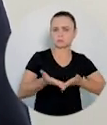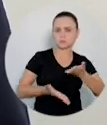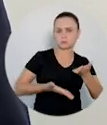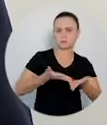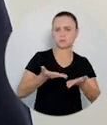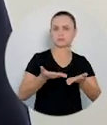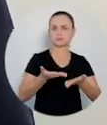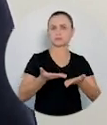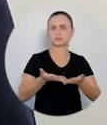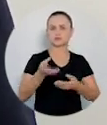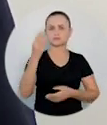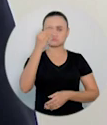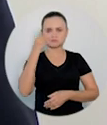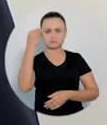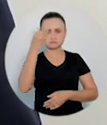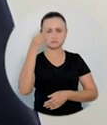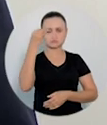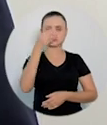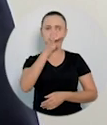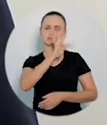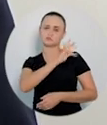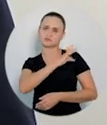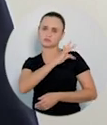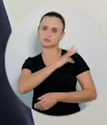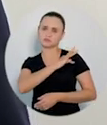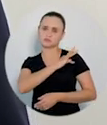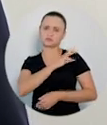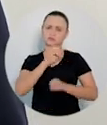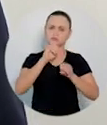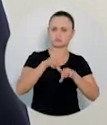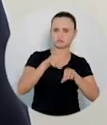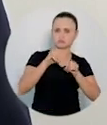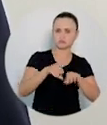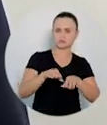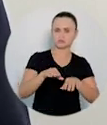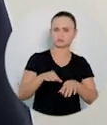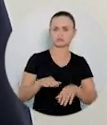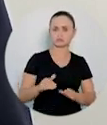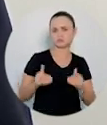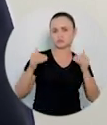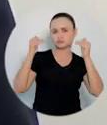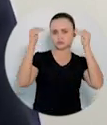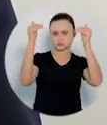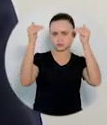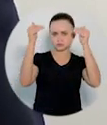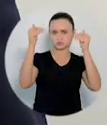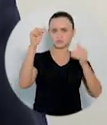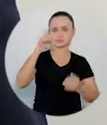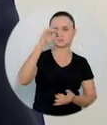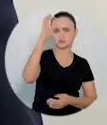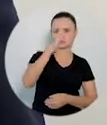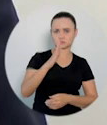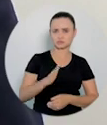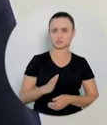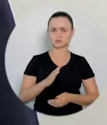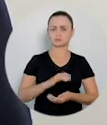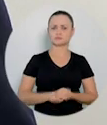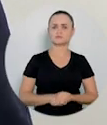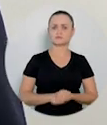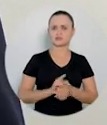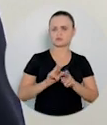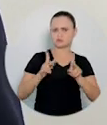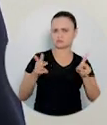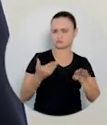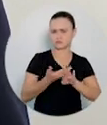traz a sua colaboração técnica, de experiência no ensino superior brasileiro, e o nosso trabalho é fora de